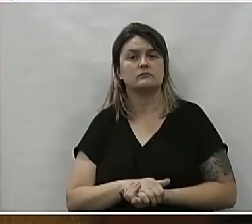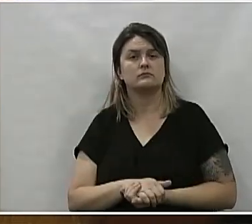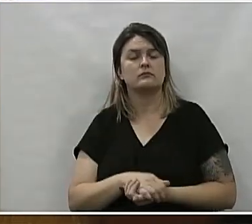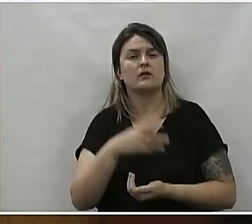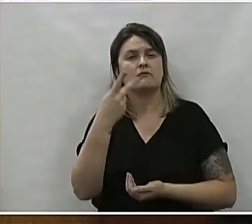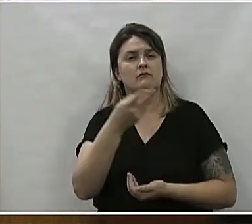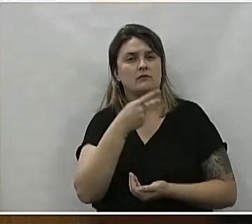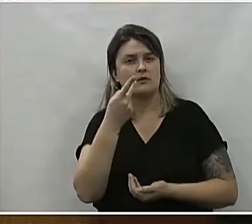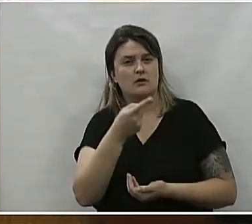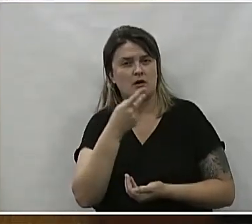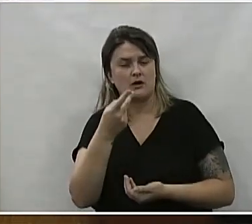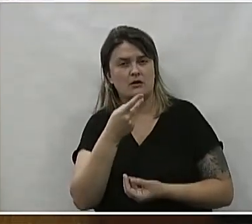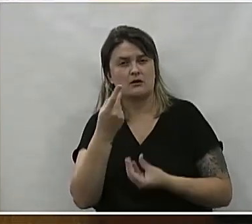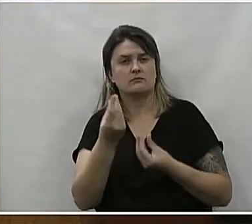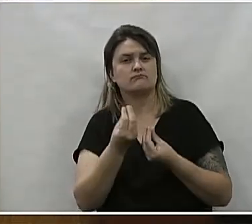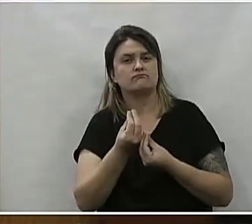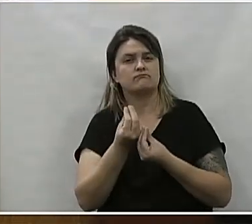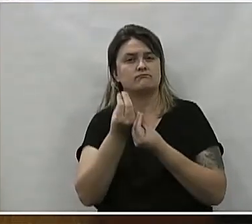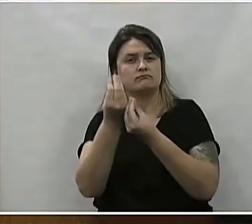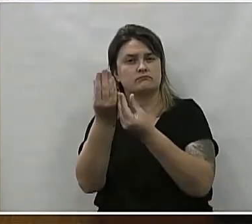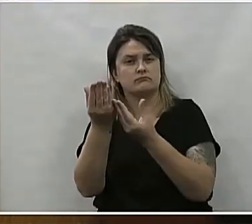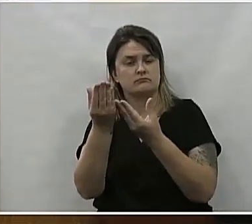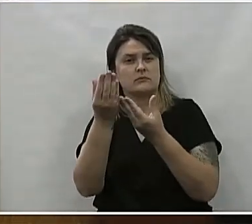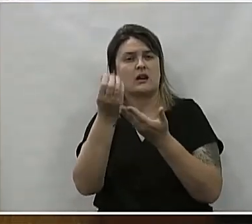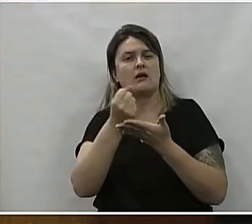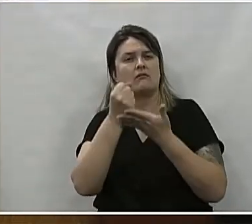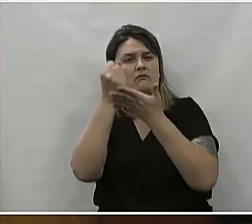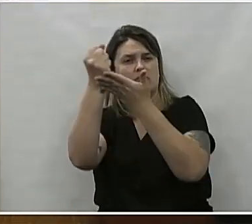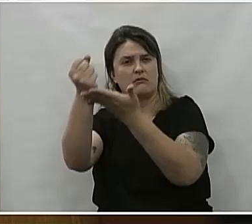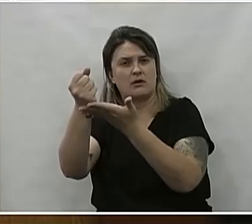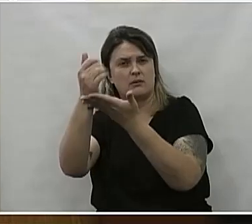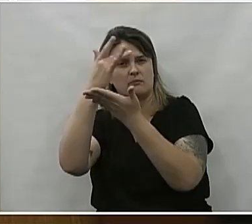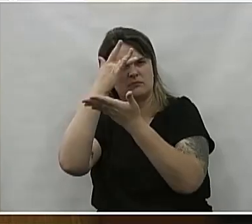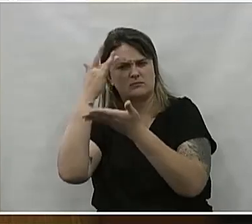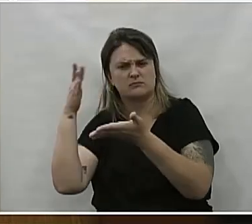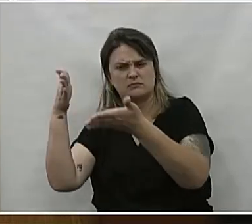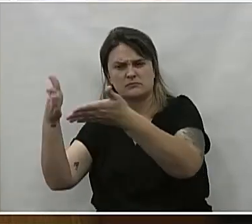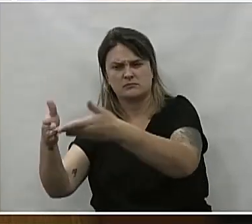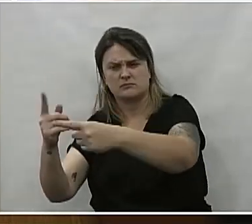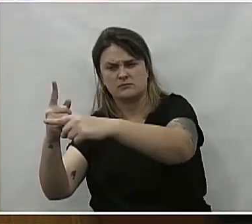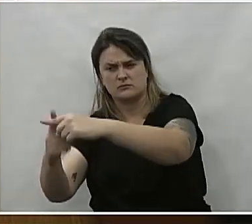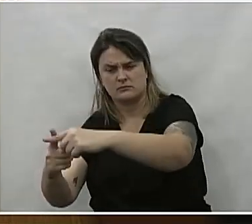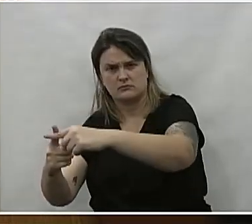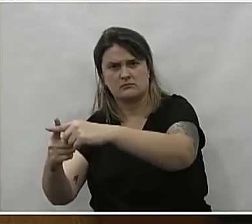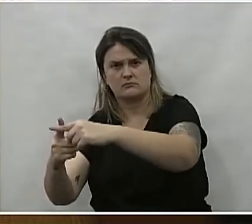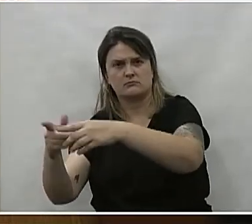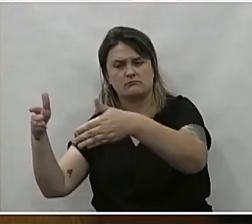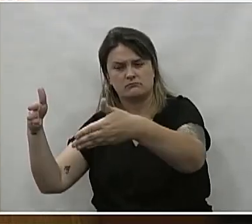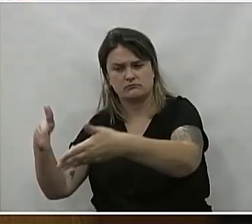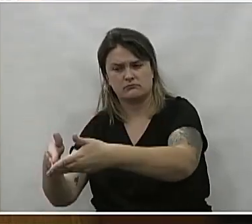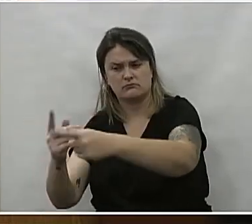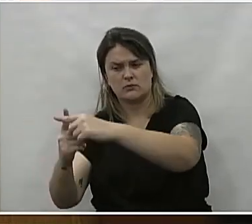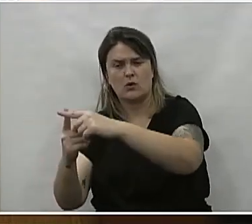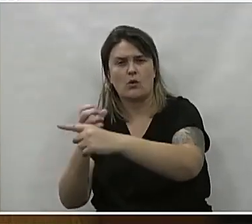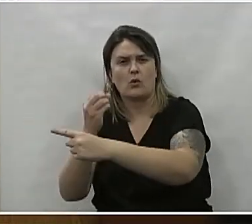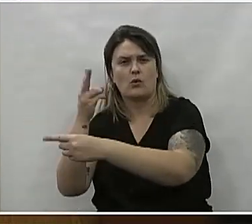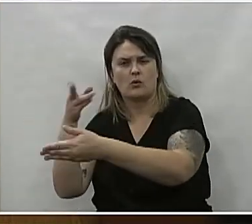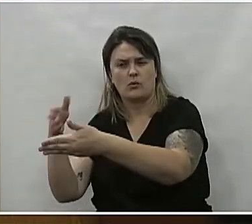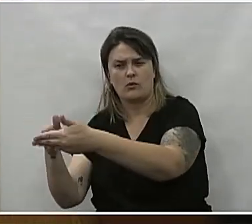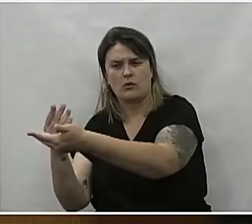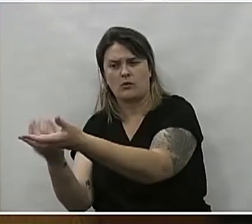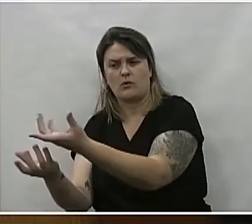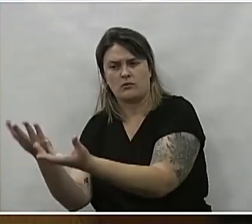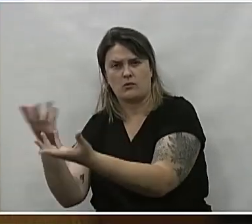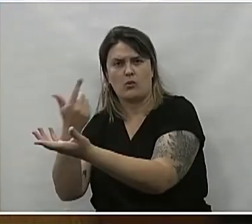Dispõe sobre o fornecimento de transporte de pessoas Do velório até o local do enterro Sepultamento ou cremação e das